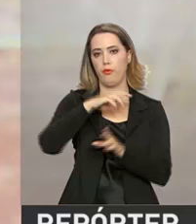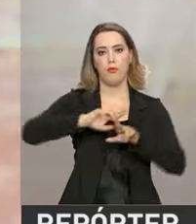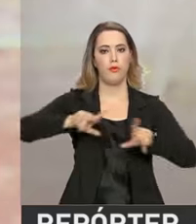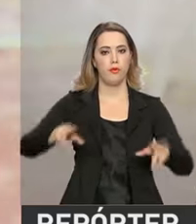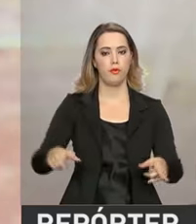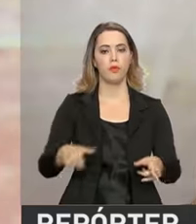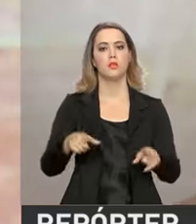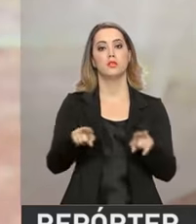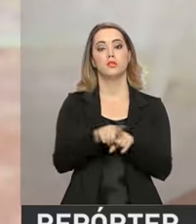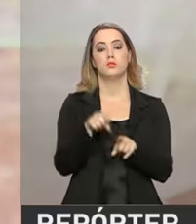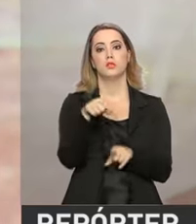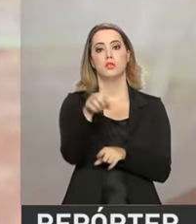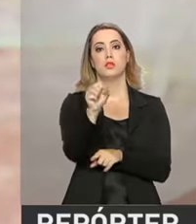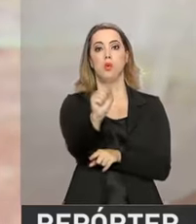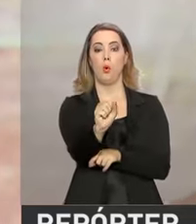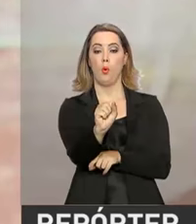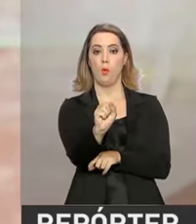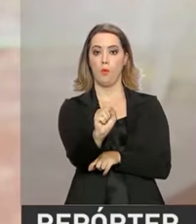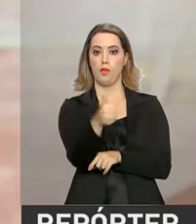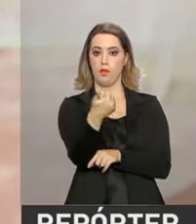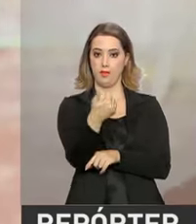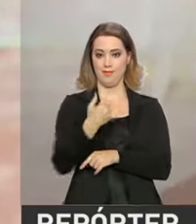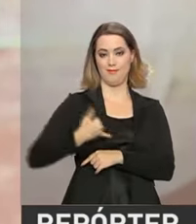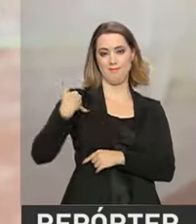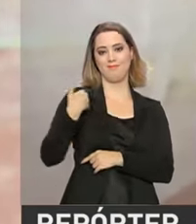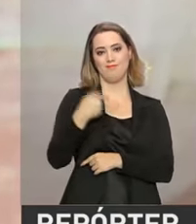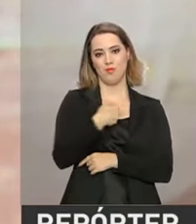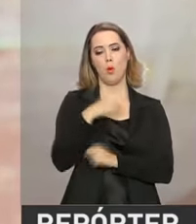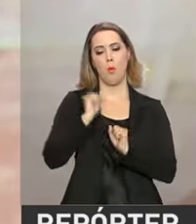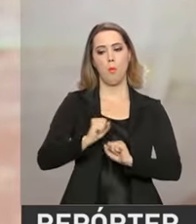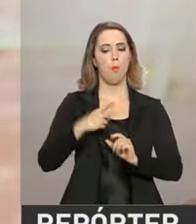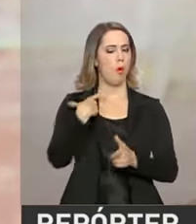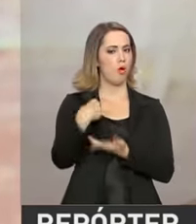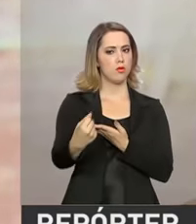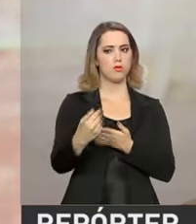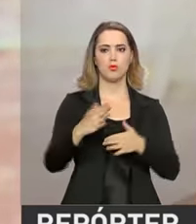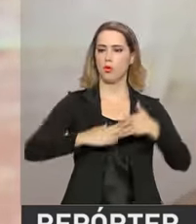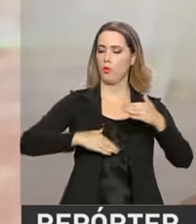verduras. Eu, com 81 anos, posso sair para todo quanto canto.